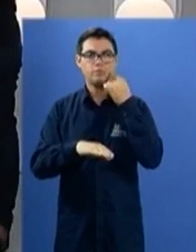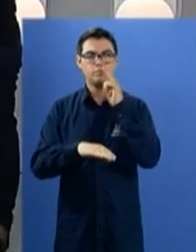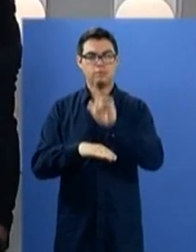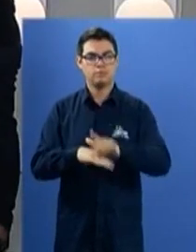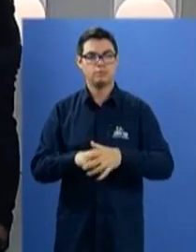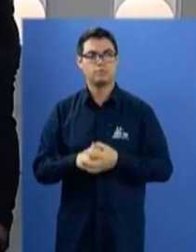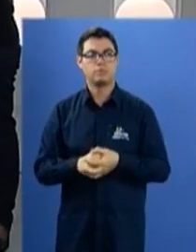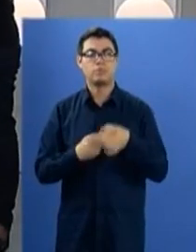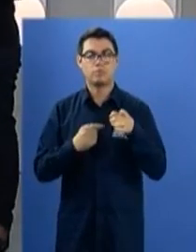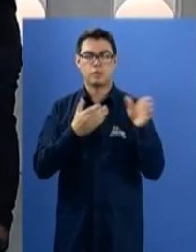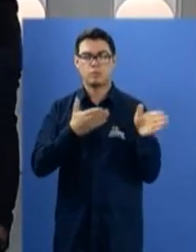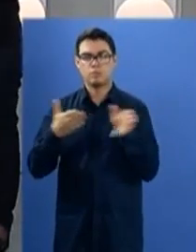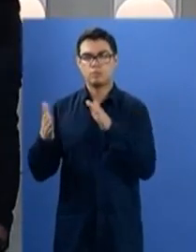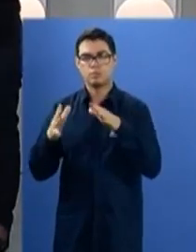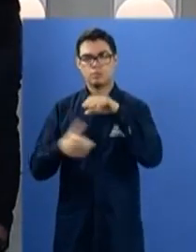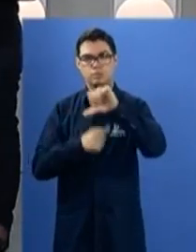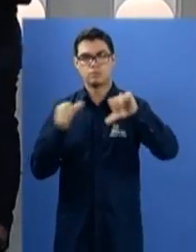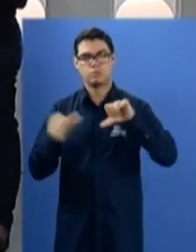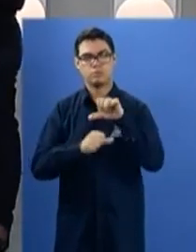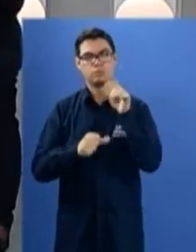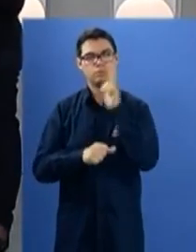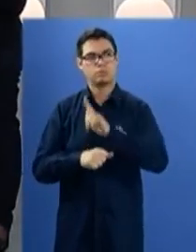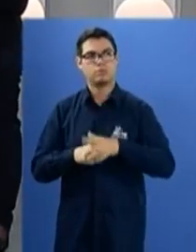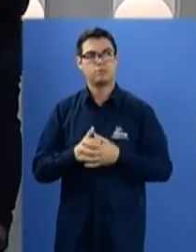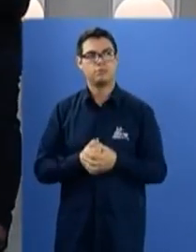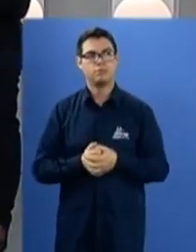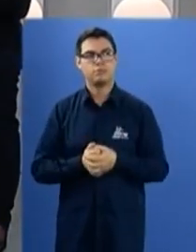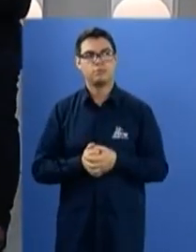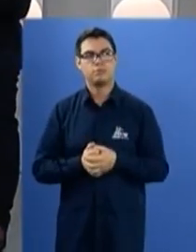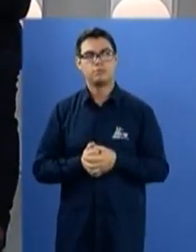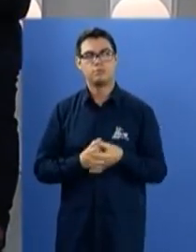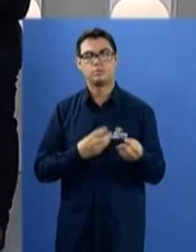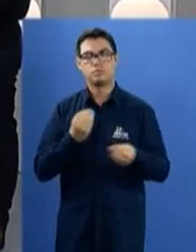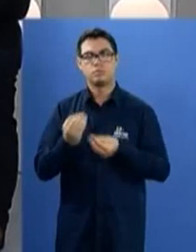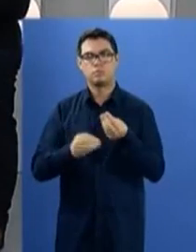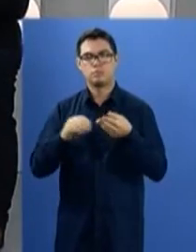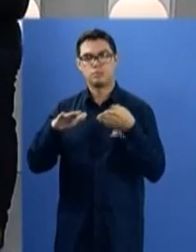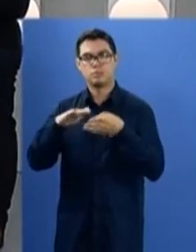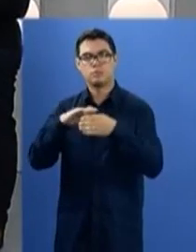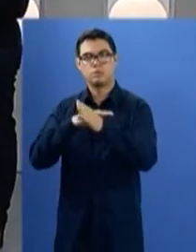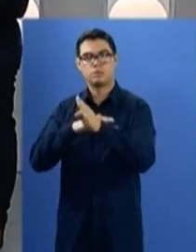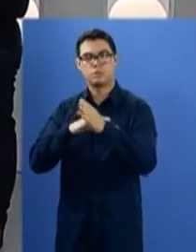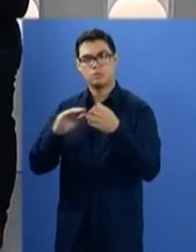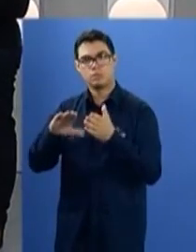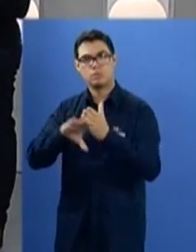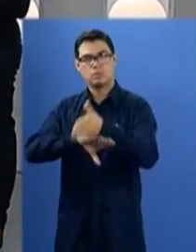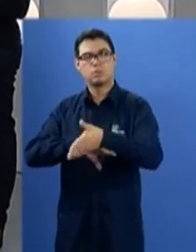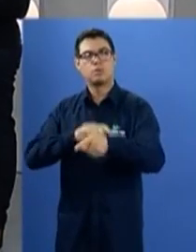outro. Esse é o processo de transformação. E como saída final seriam